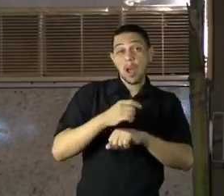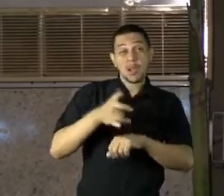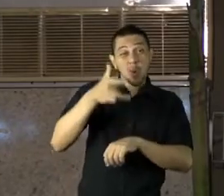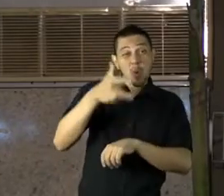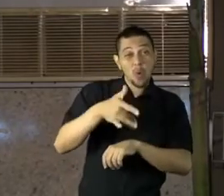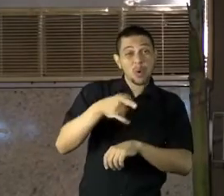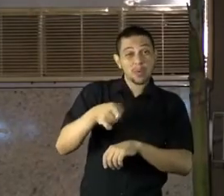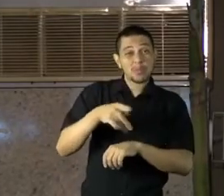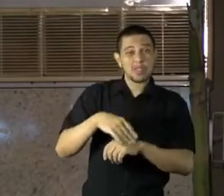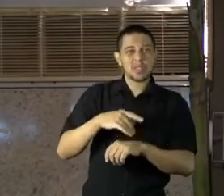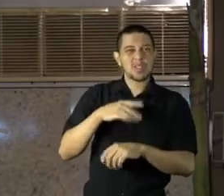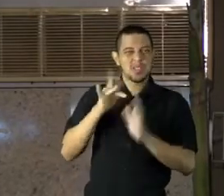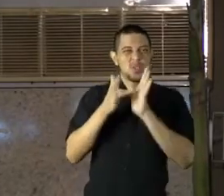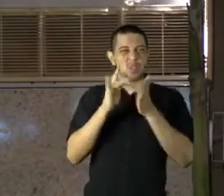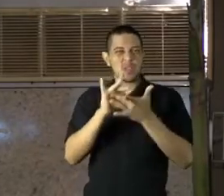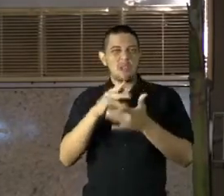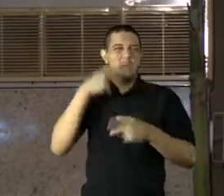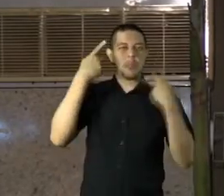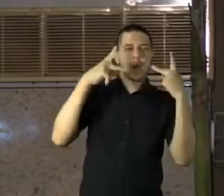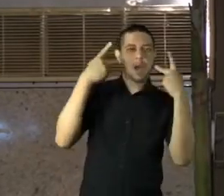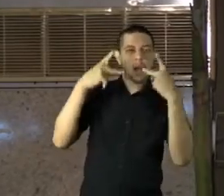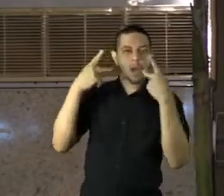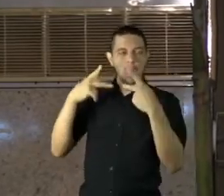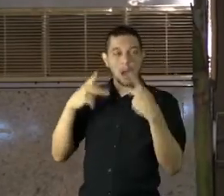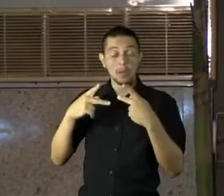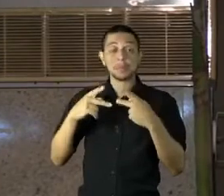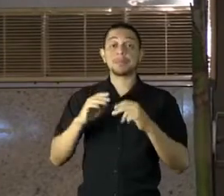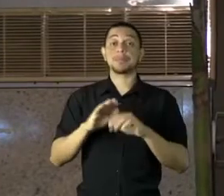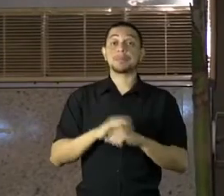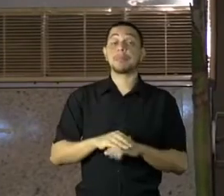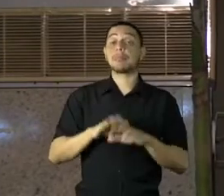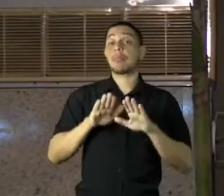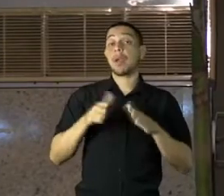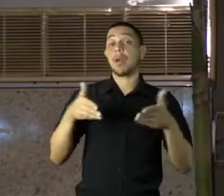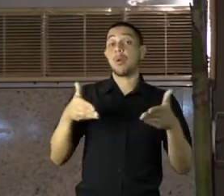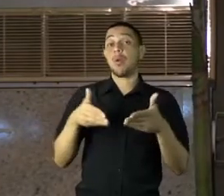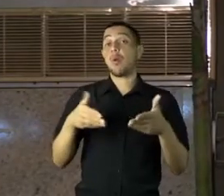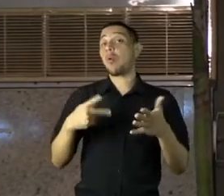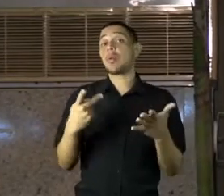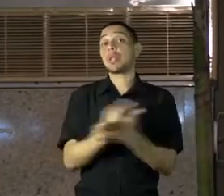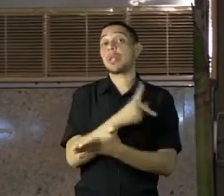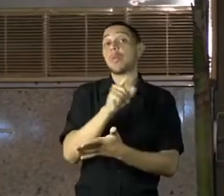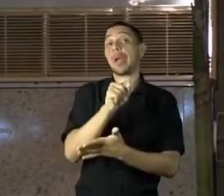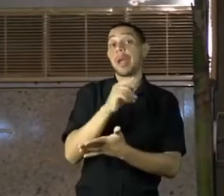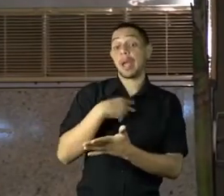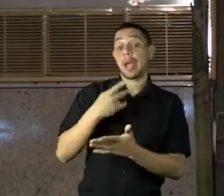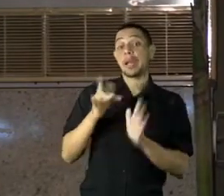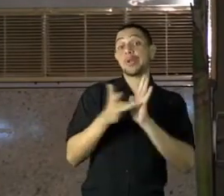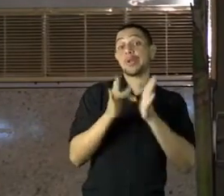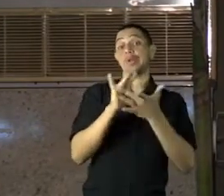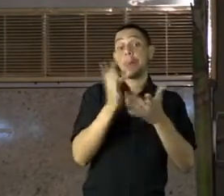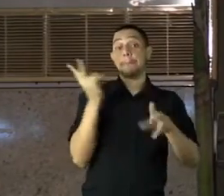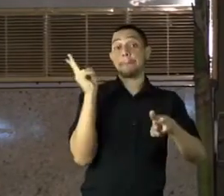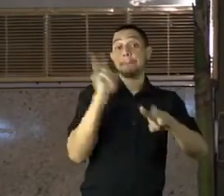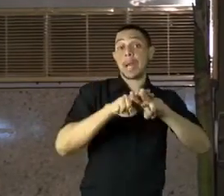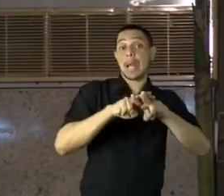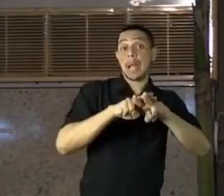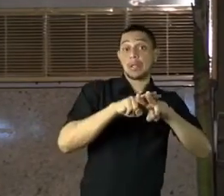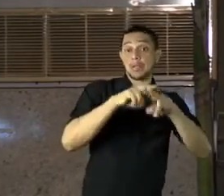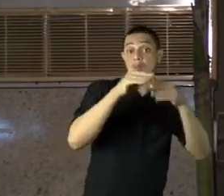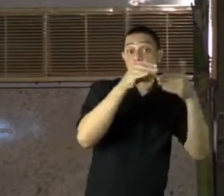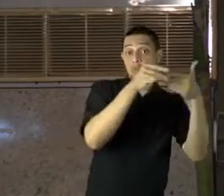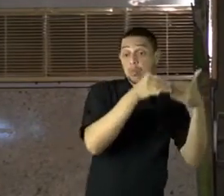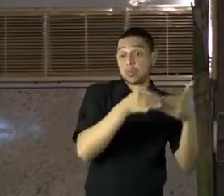sermões nas últimas três mensagens mas agora Jesus é levado diante de pilatos a noite passou